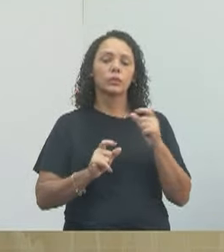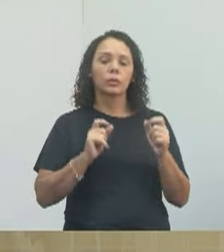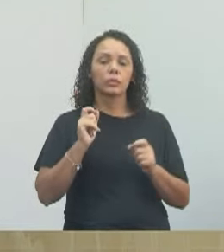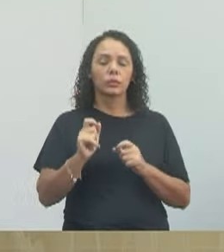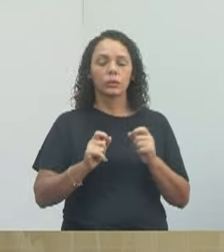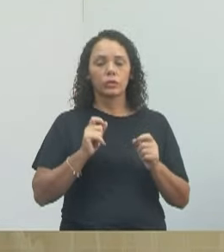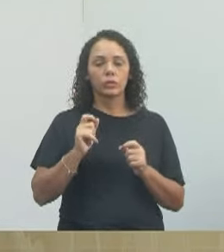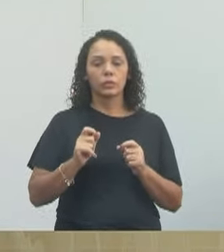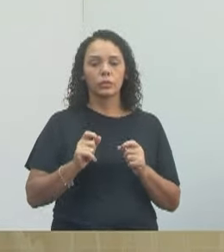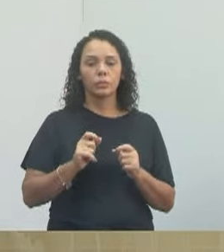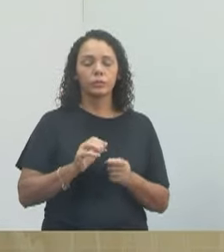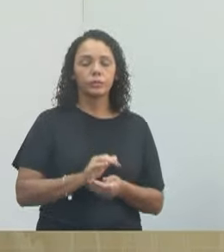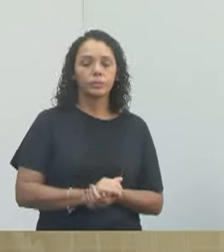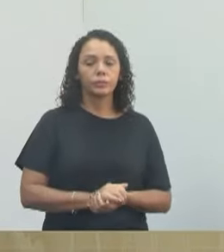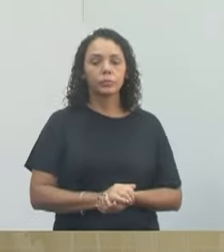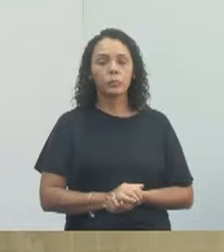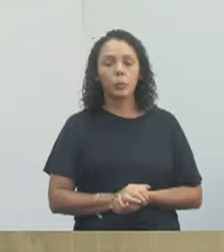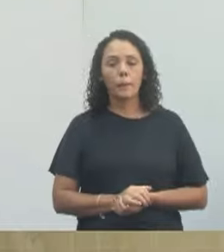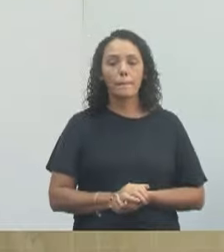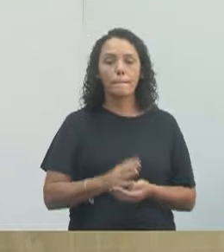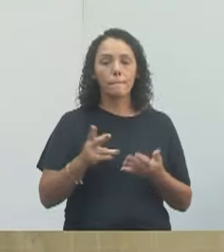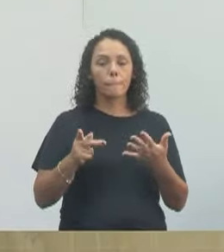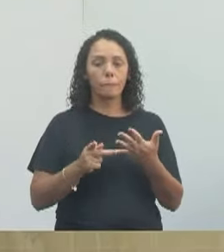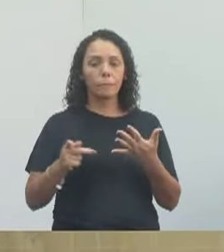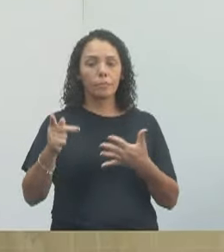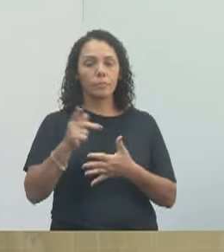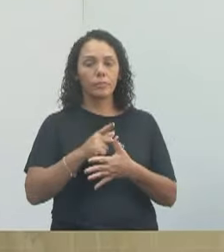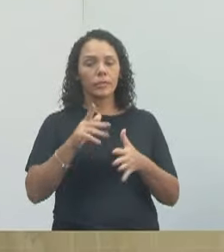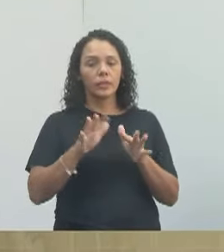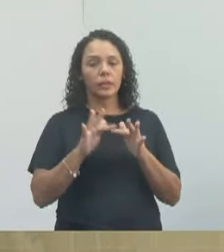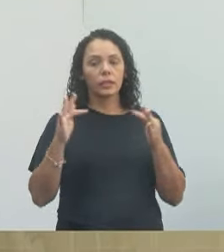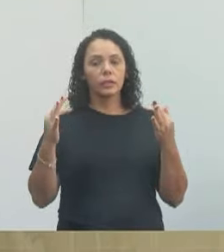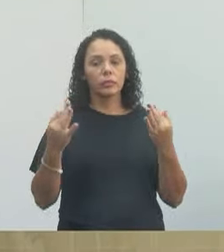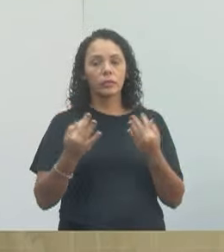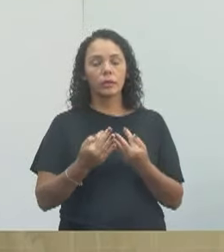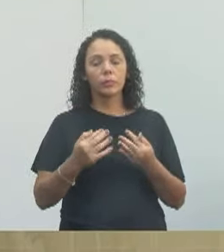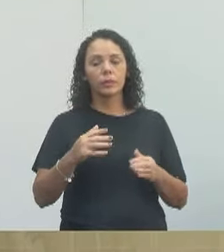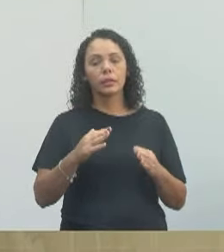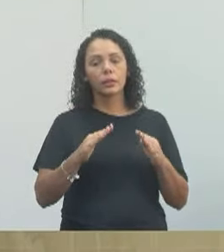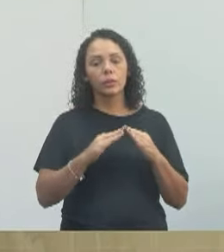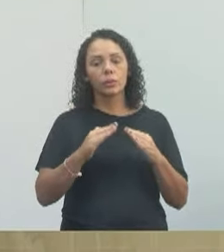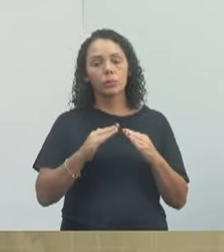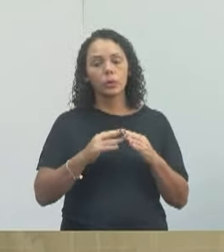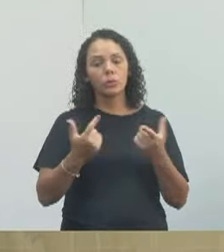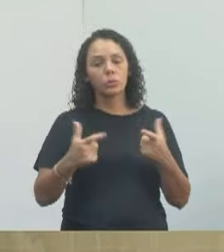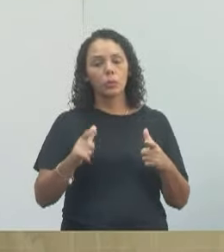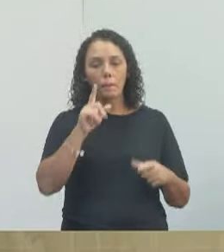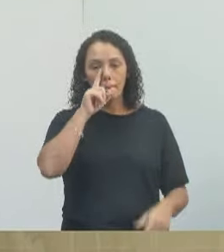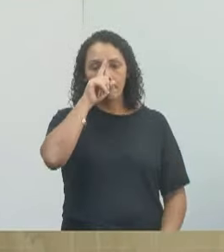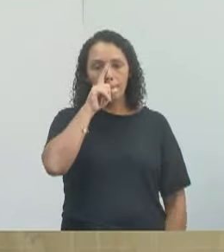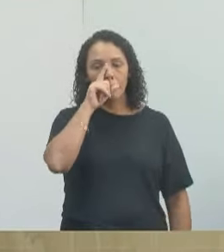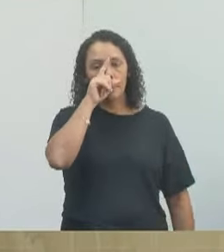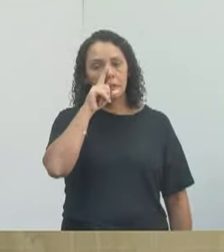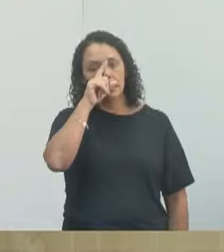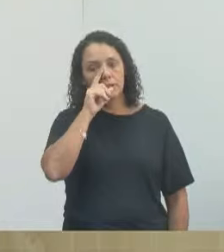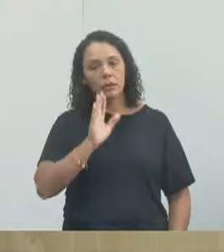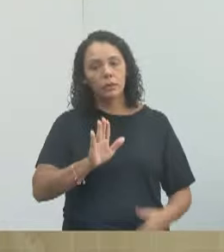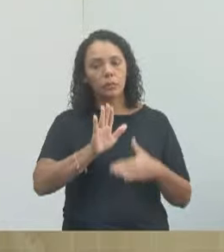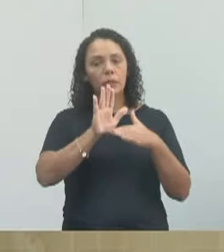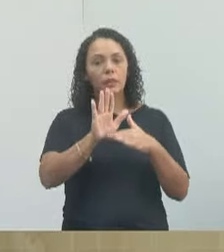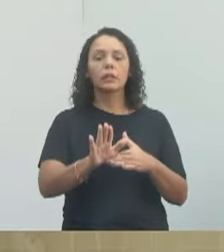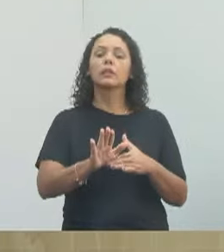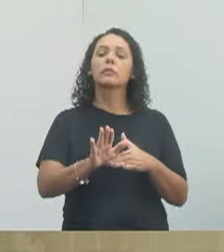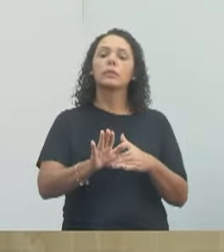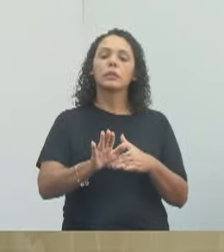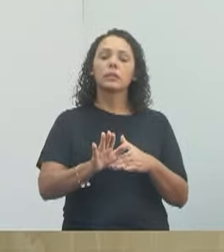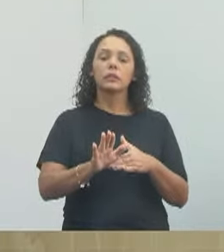interesse social do município com prioridade à famílias oriundas de áreas de risco de modo a contribuir para o equacionamento das